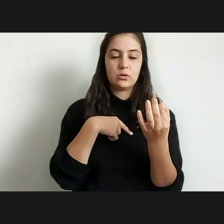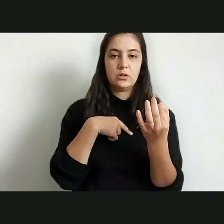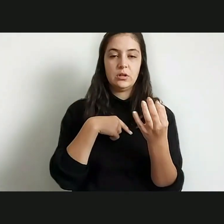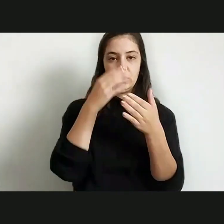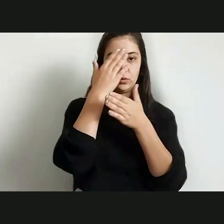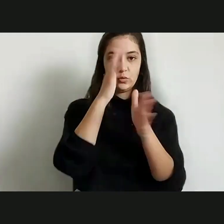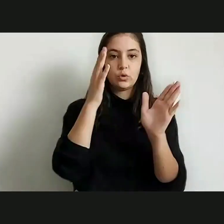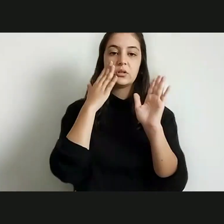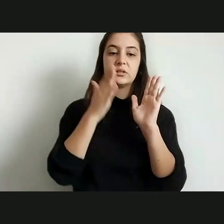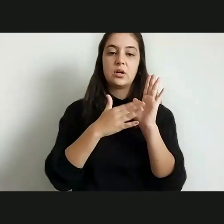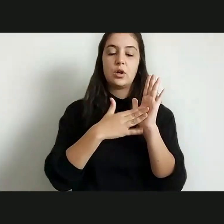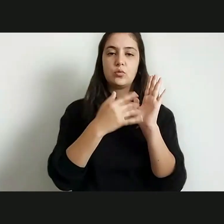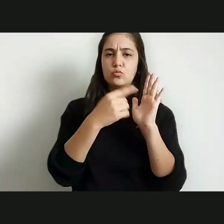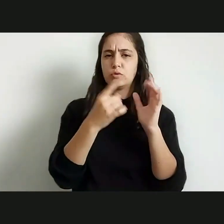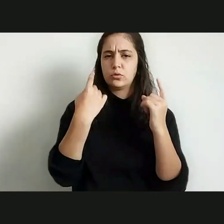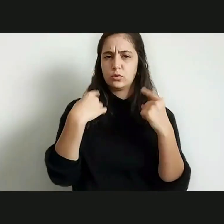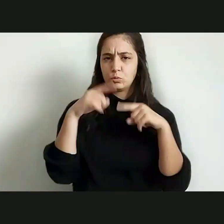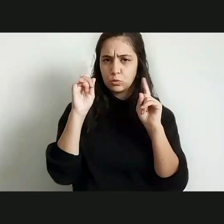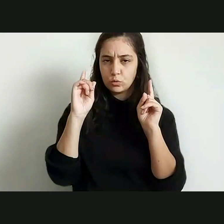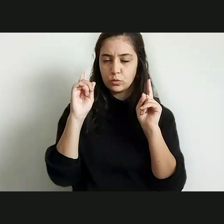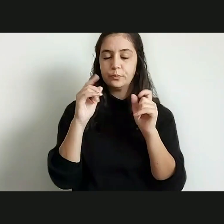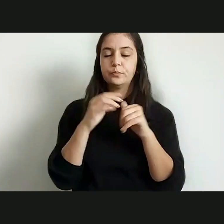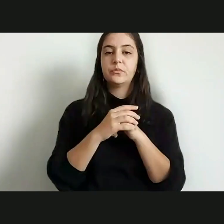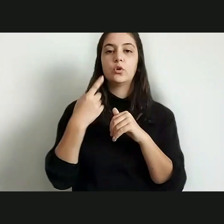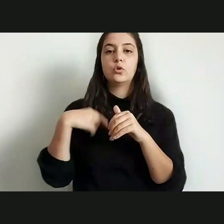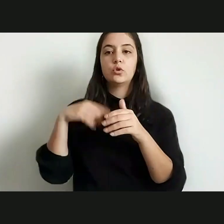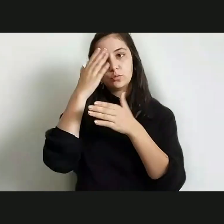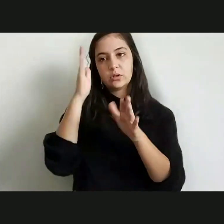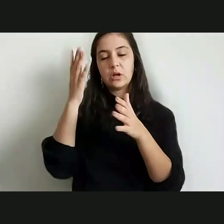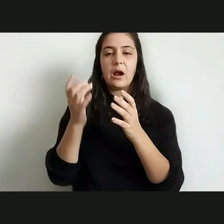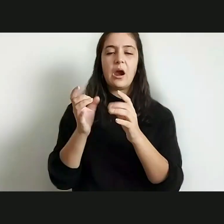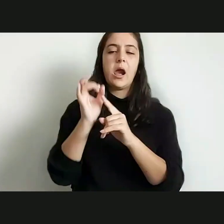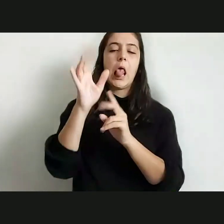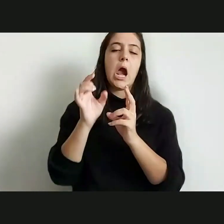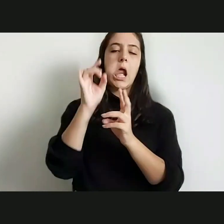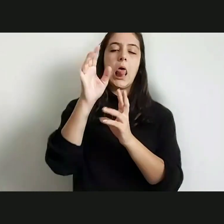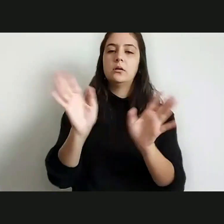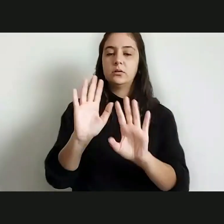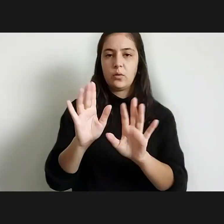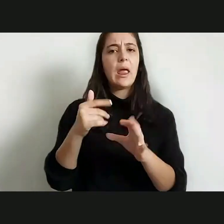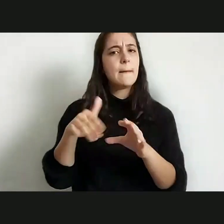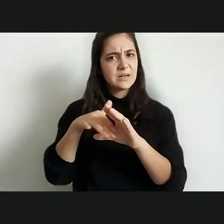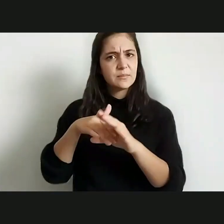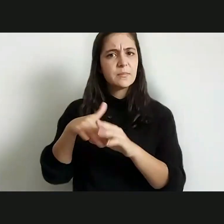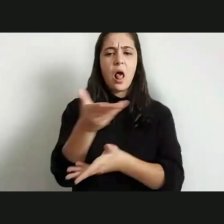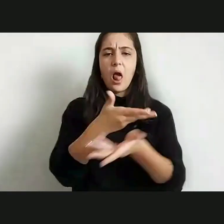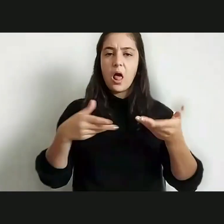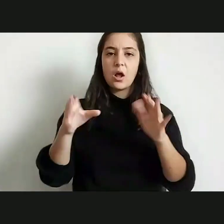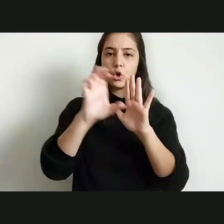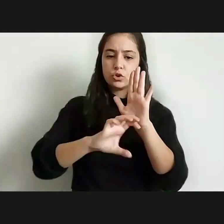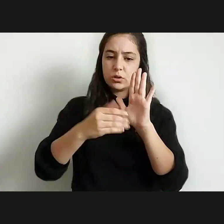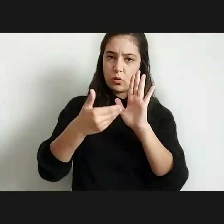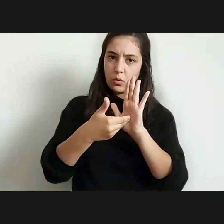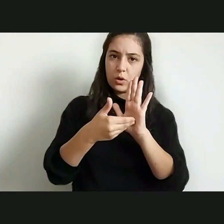democracia representativa, de não sermos apenas uma democracia deliberativa, sermos uma democracia participativa. É isso que a própria Constituição diz, no